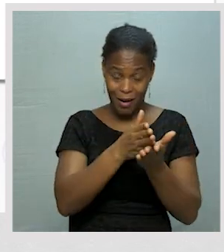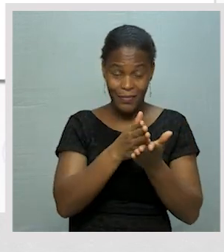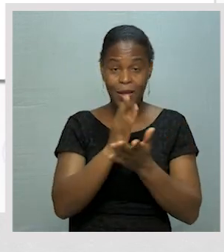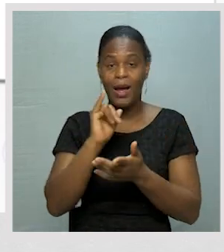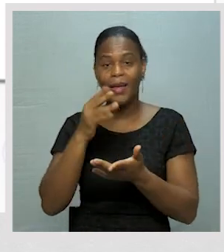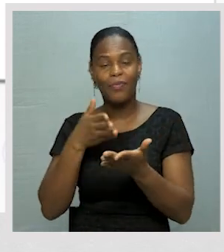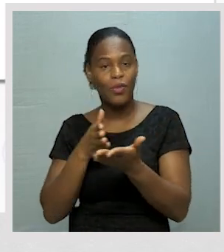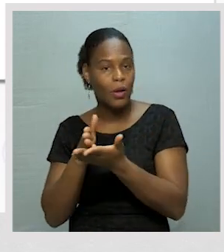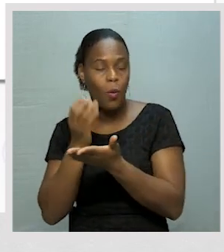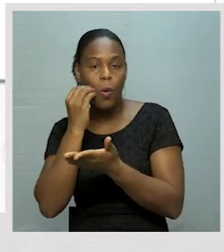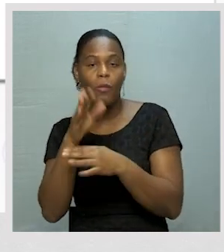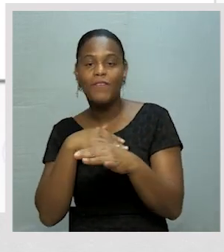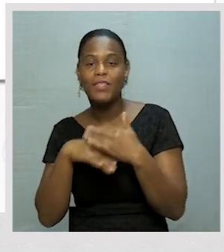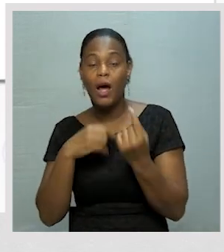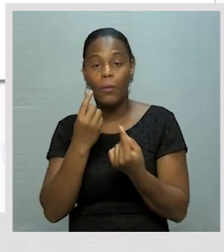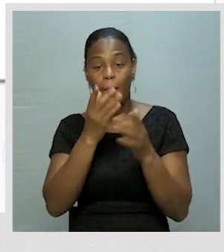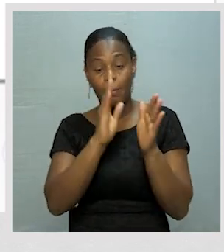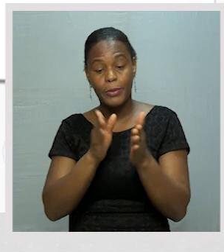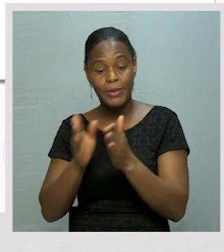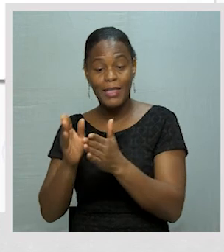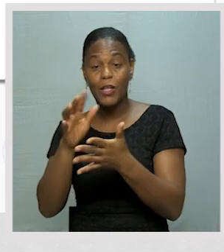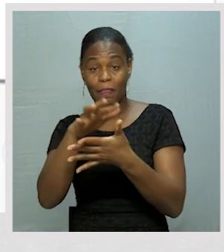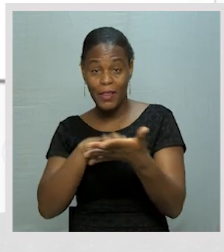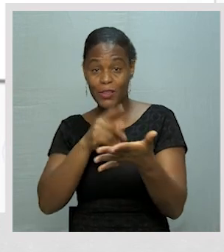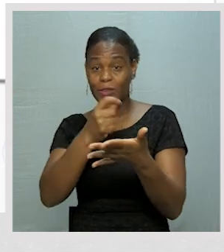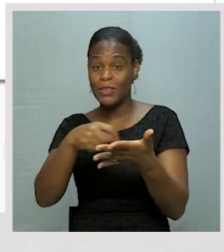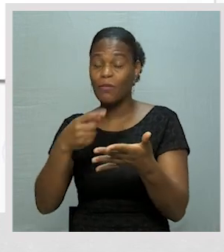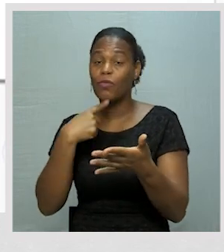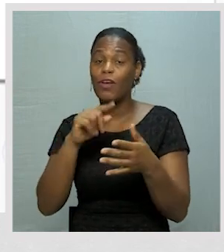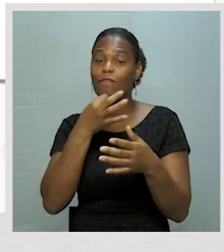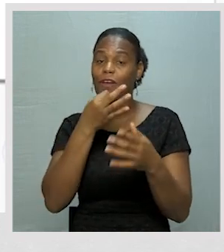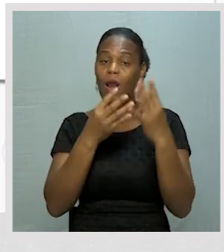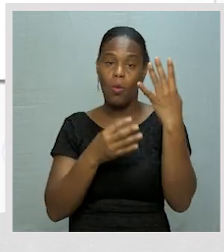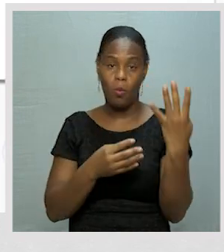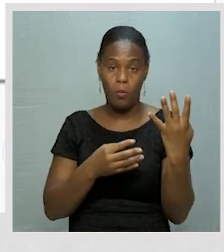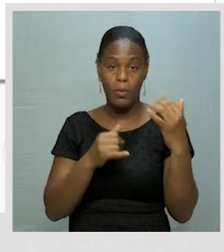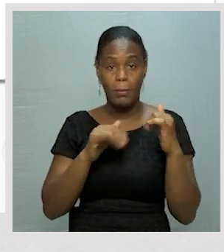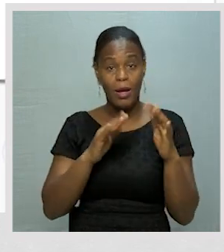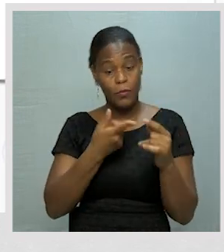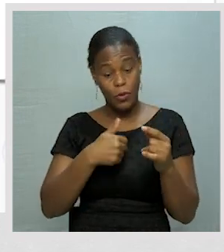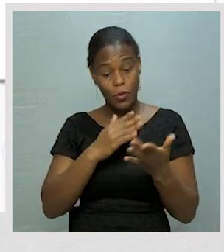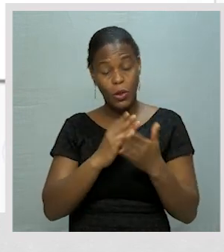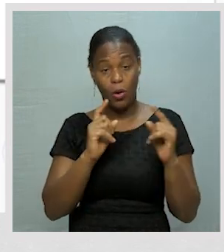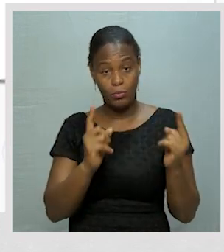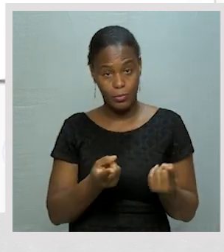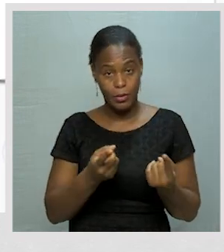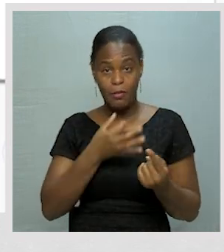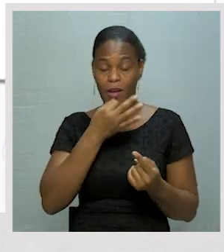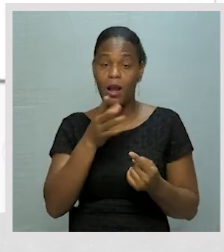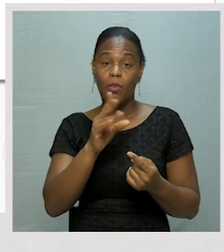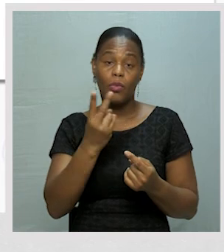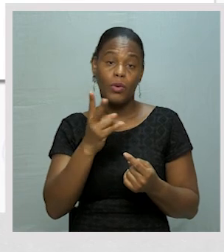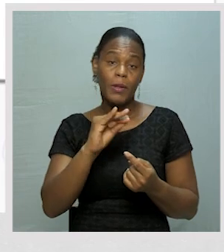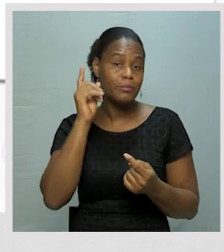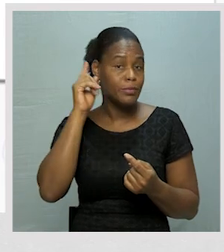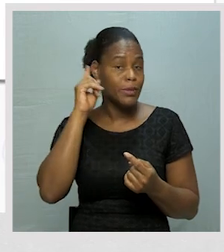fazer, alguns processos da reescrita do texto. Falamos de 4, mas nós resumimos e aqui falamos de